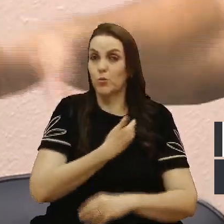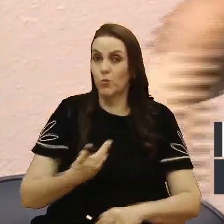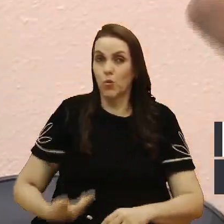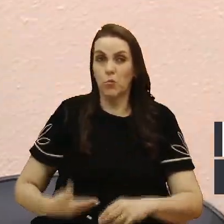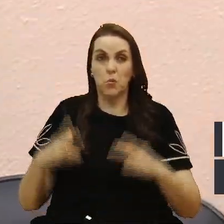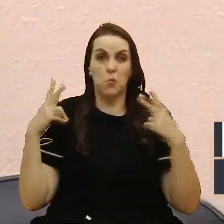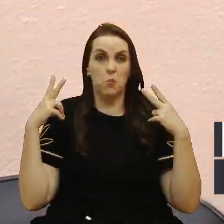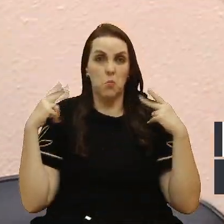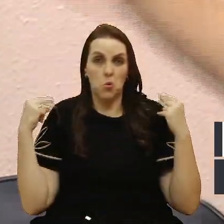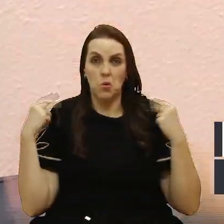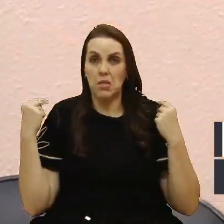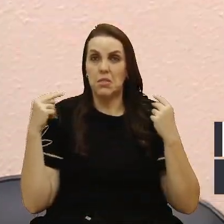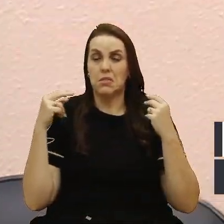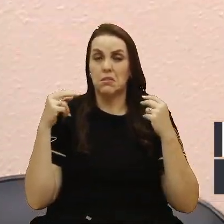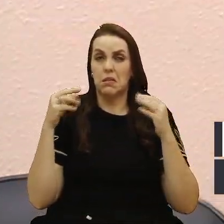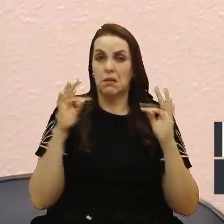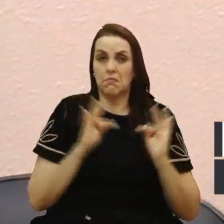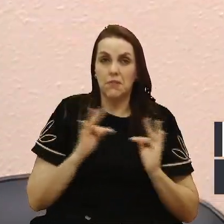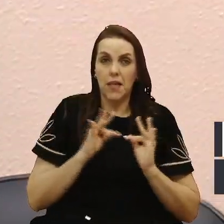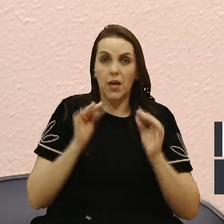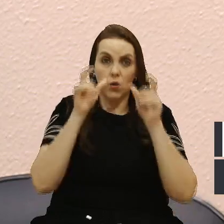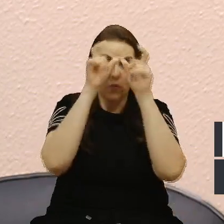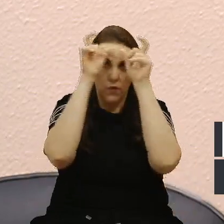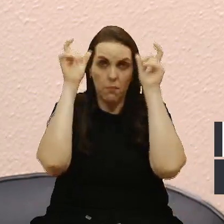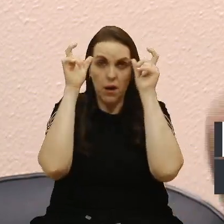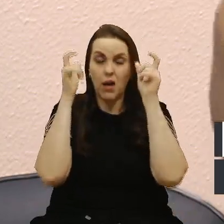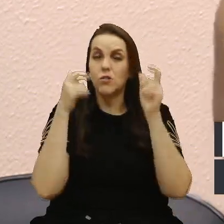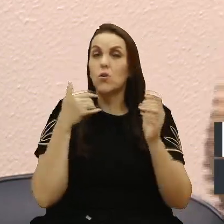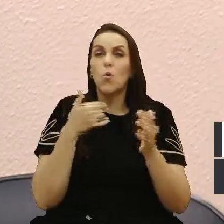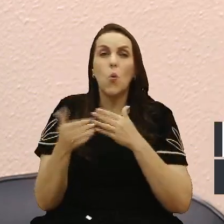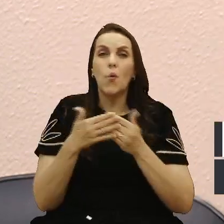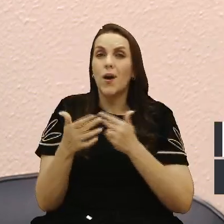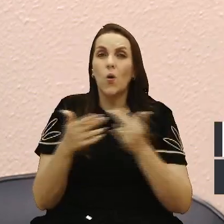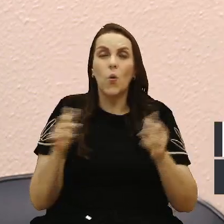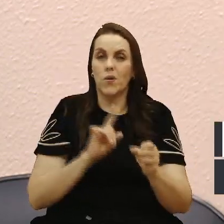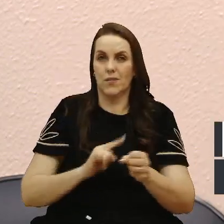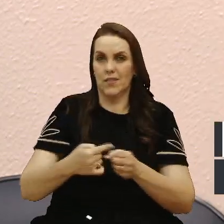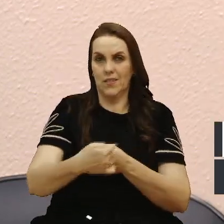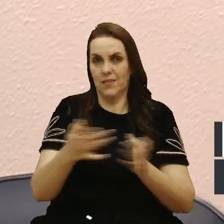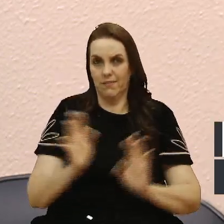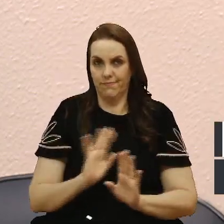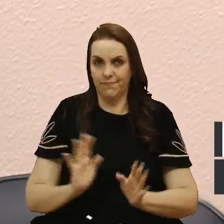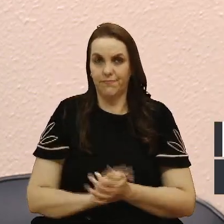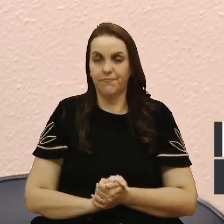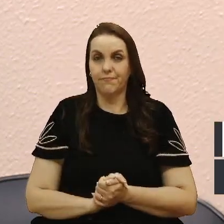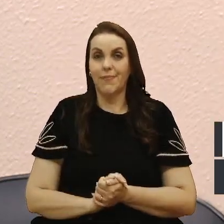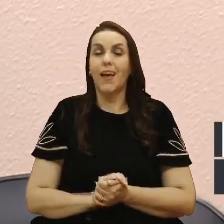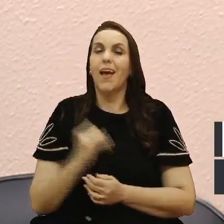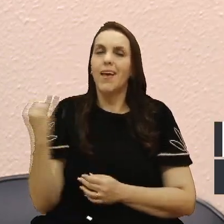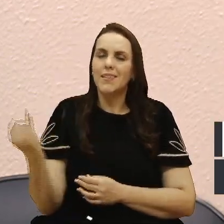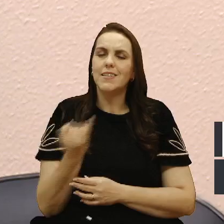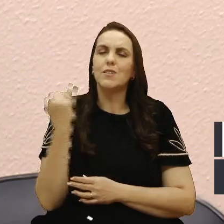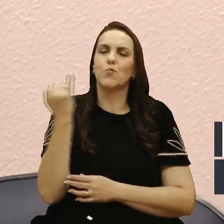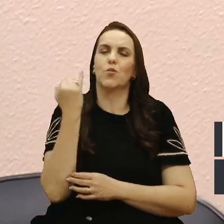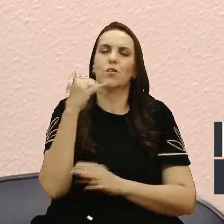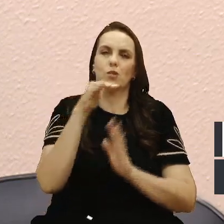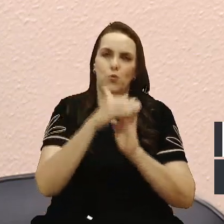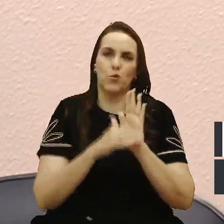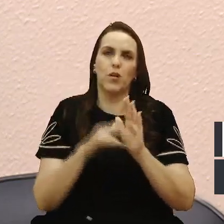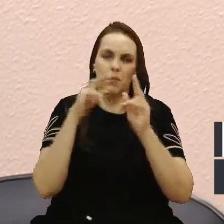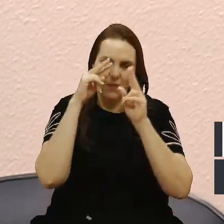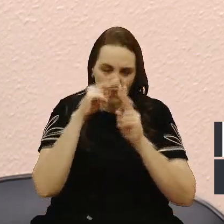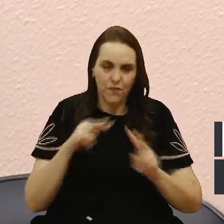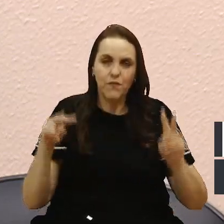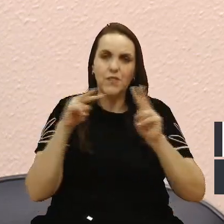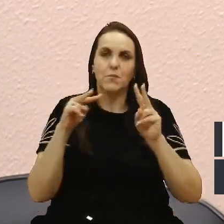em enfermagem ou de qualquer outra coisa do município. Então, é super importante esse programa de visibilidade da educação